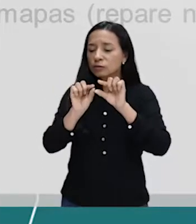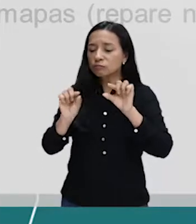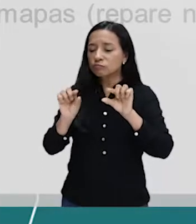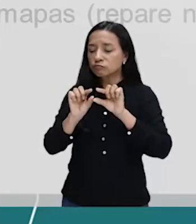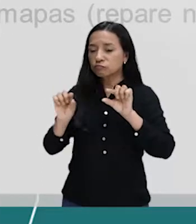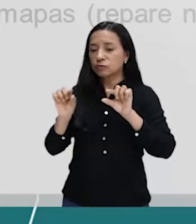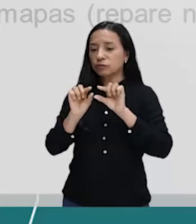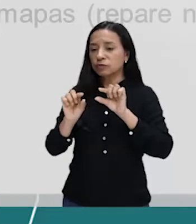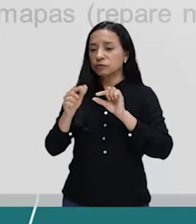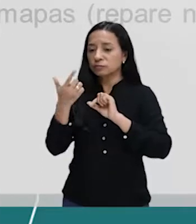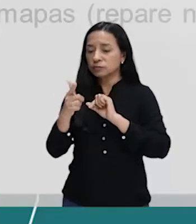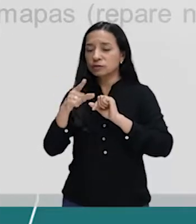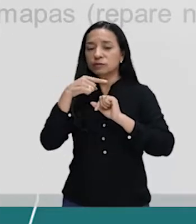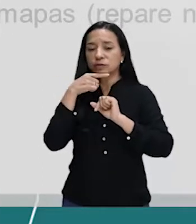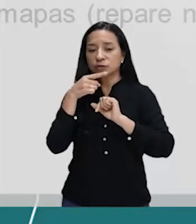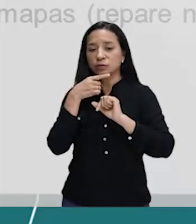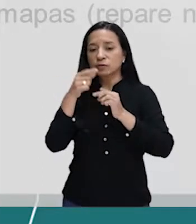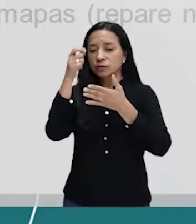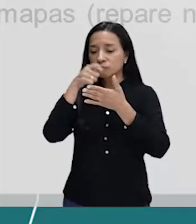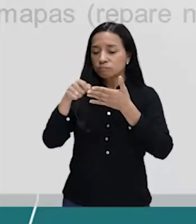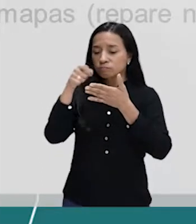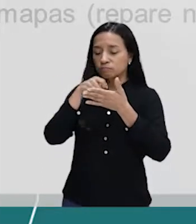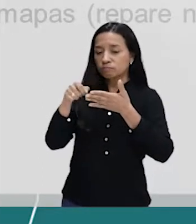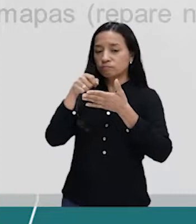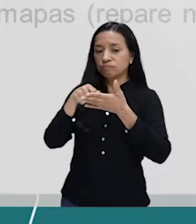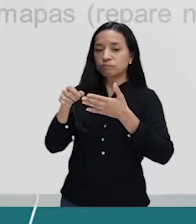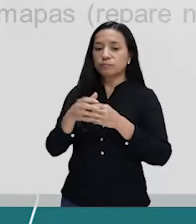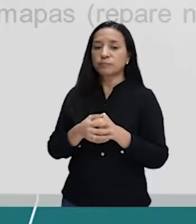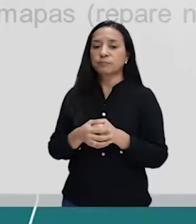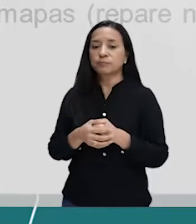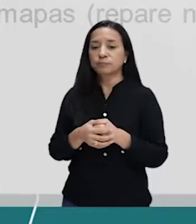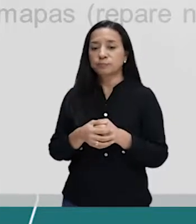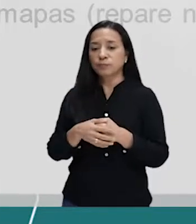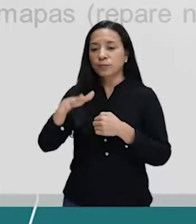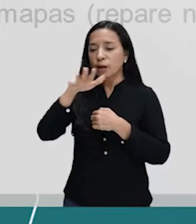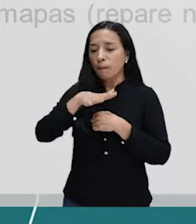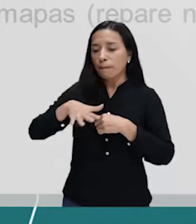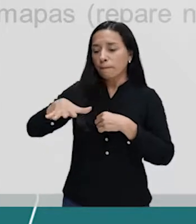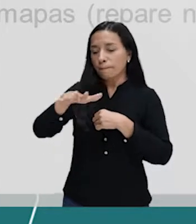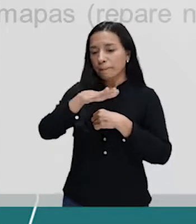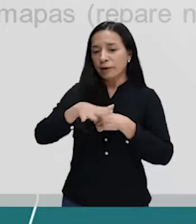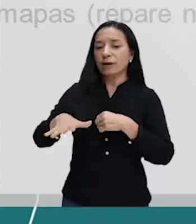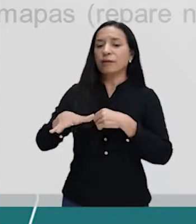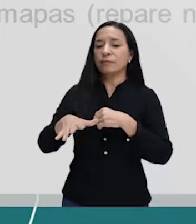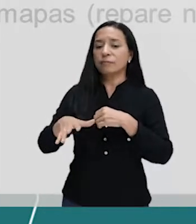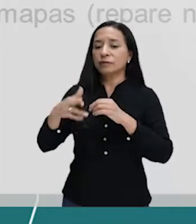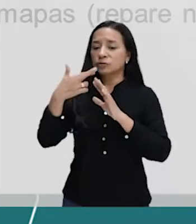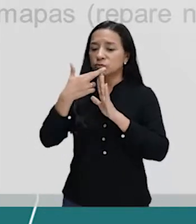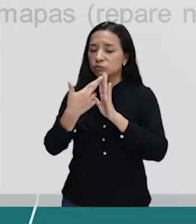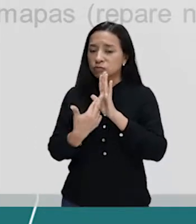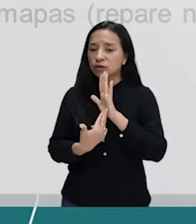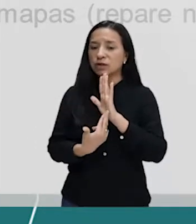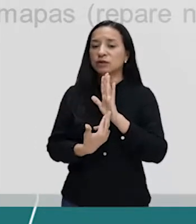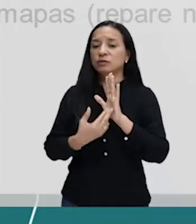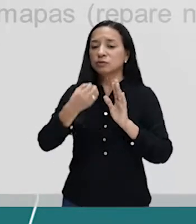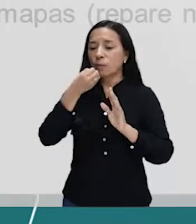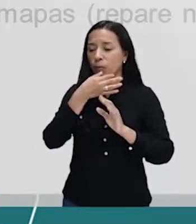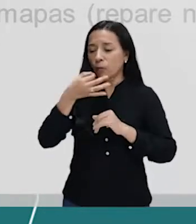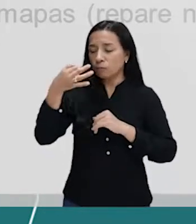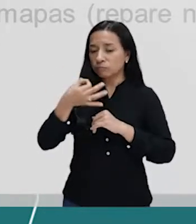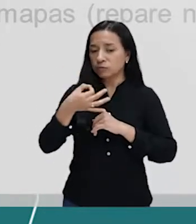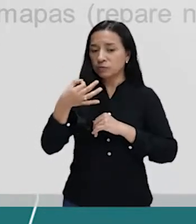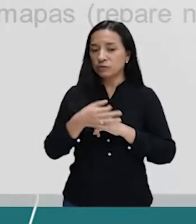tenha dúvidas na hora de escrever. Os mapas e os relatórios estavam ótimos. Estes coesos